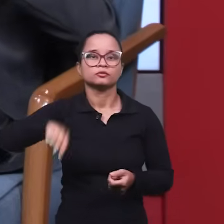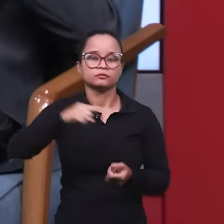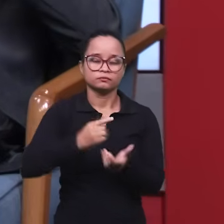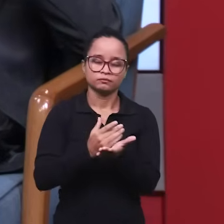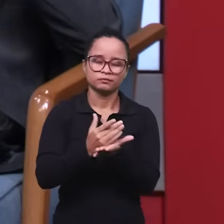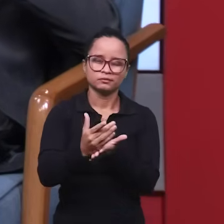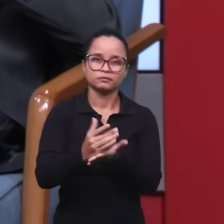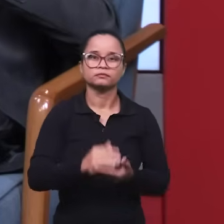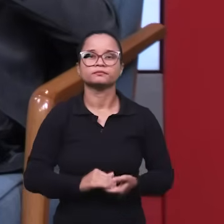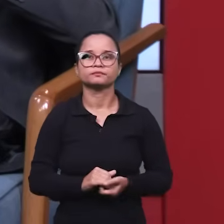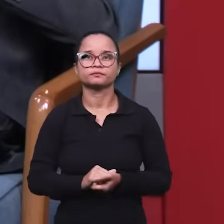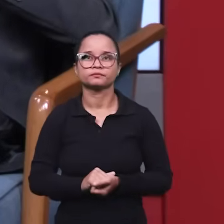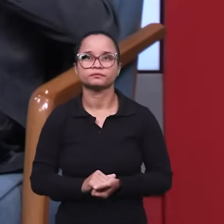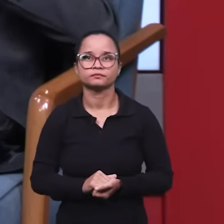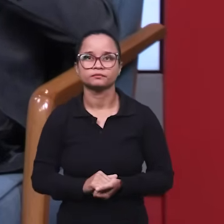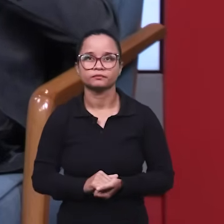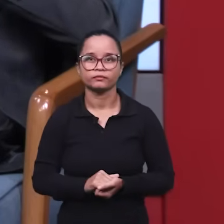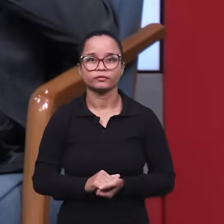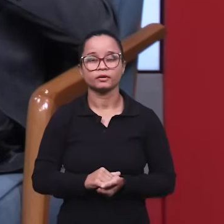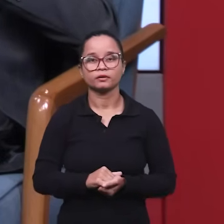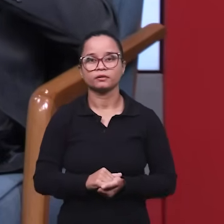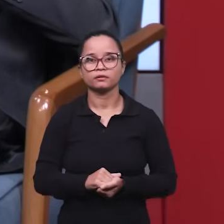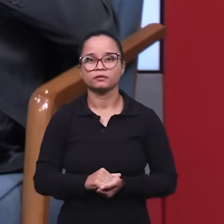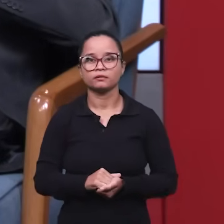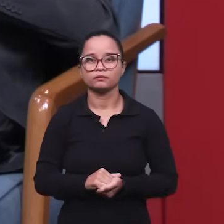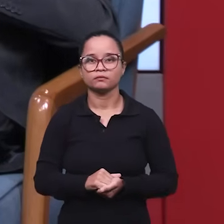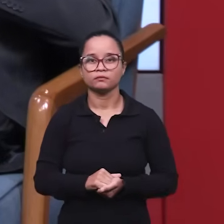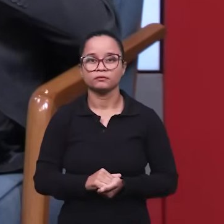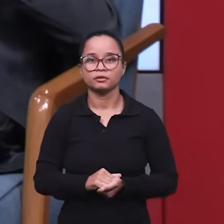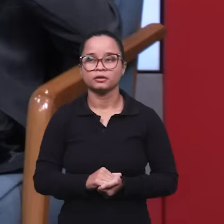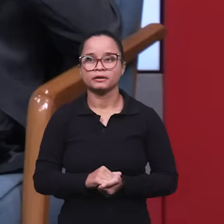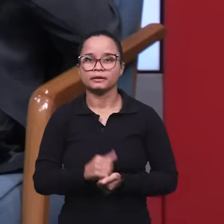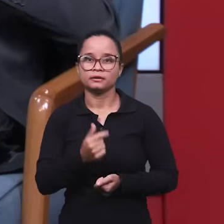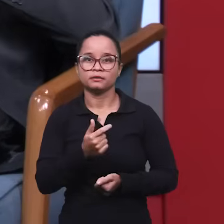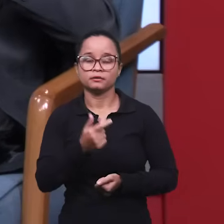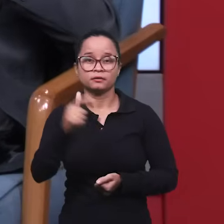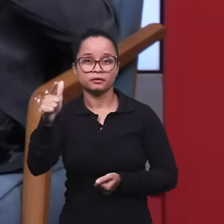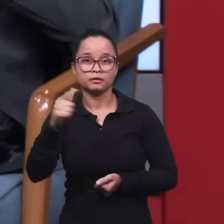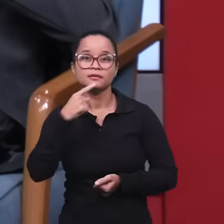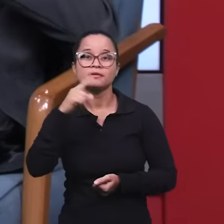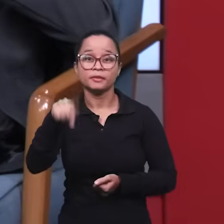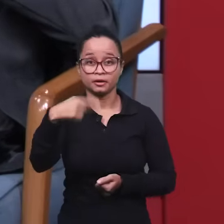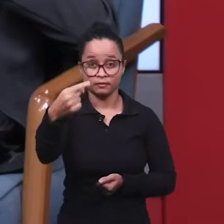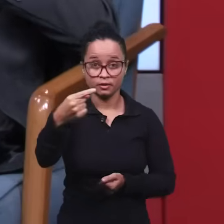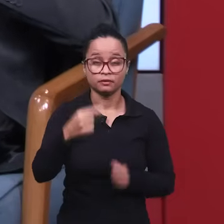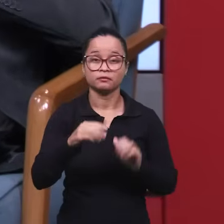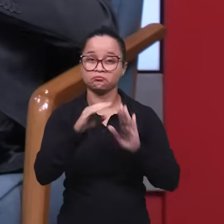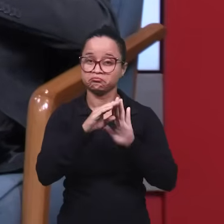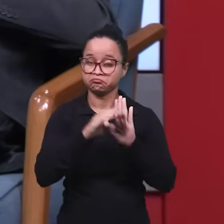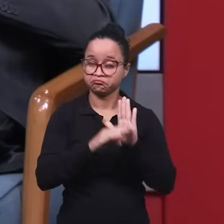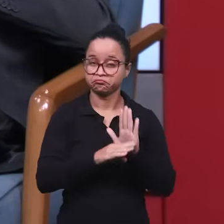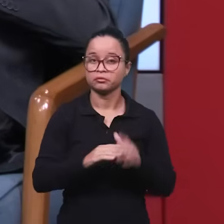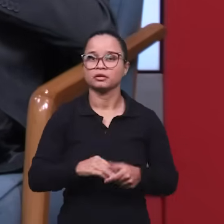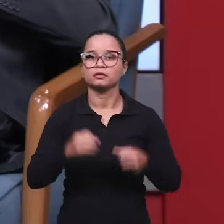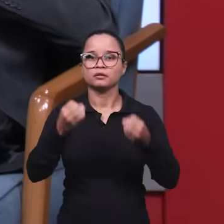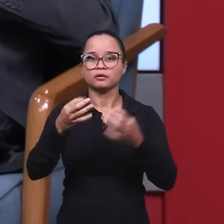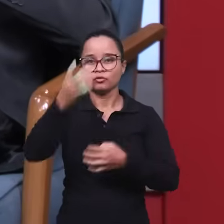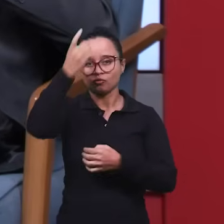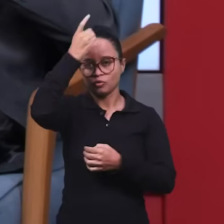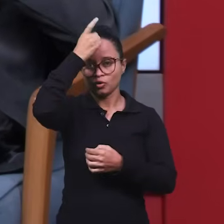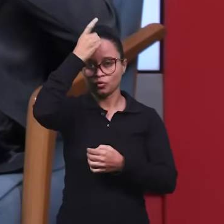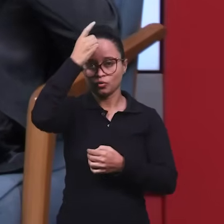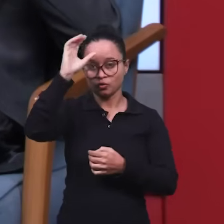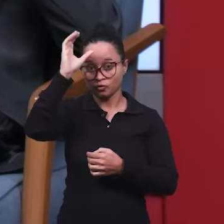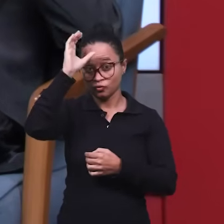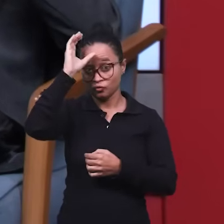vamos começar, então, no próximo evento nosso, semana que vem, vamos falar